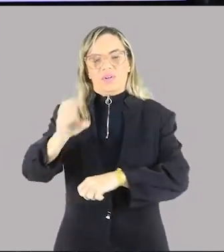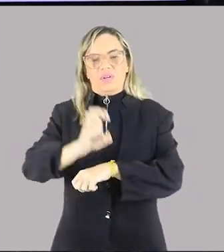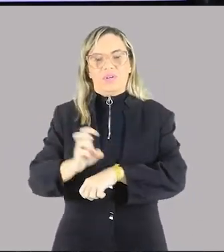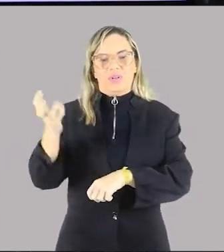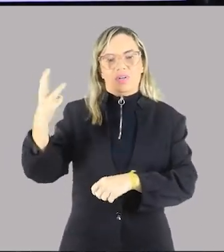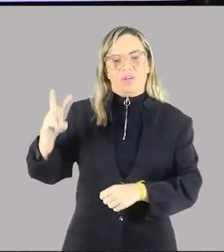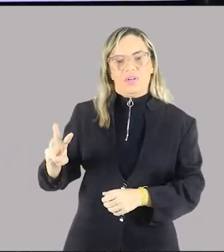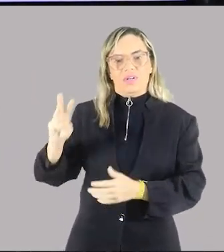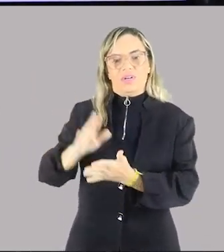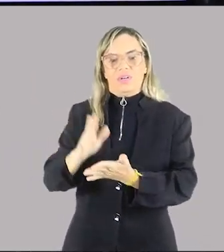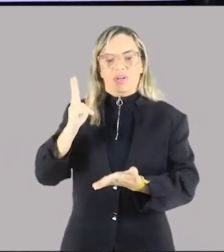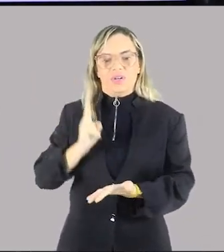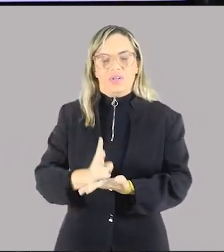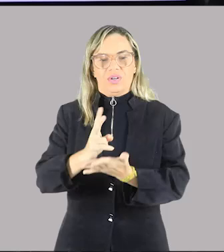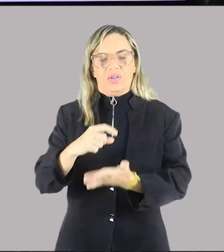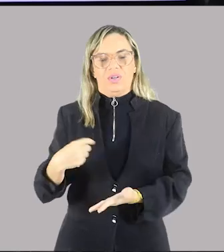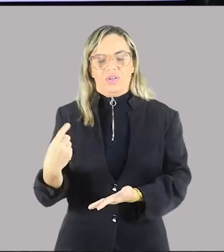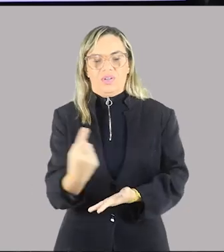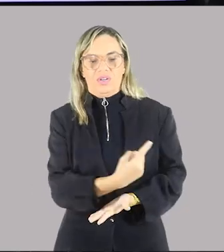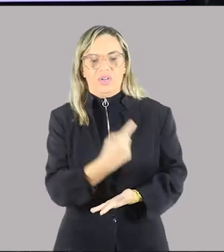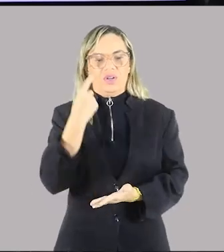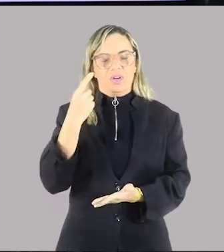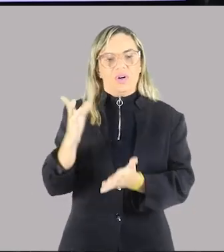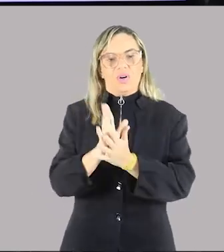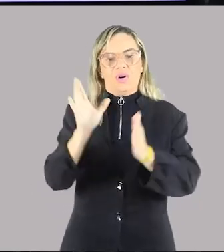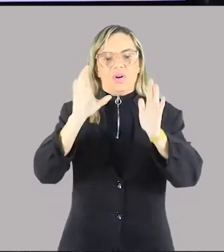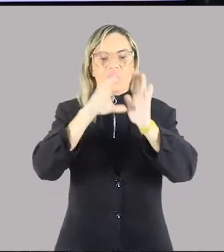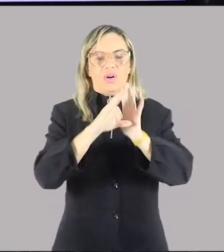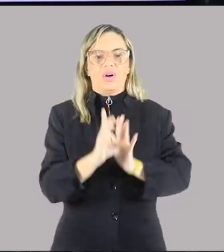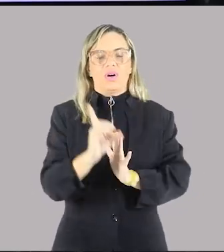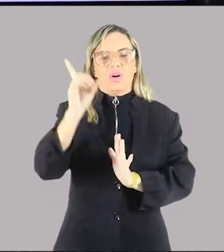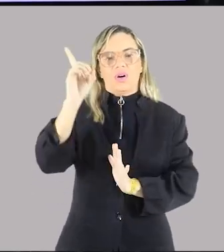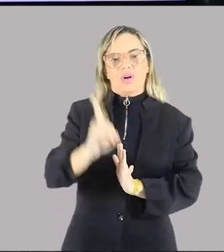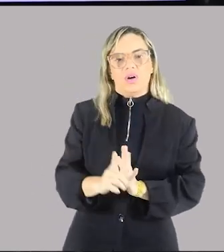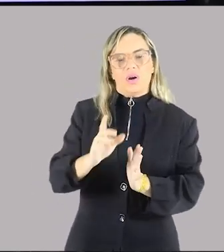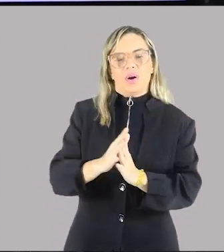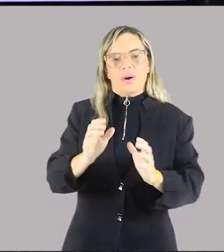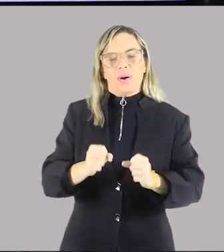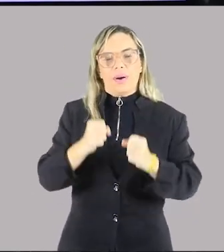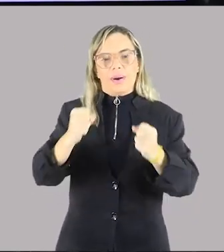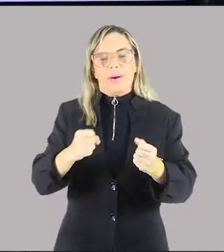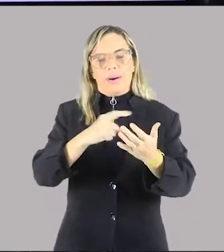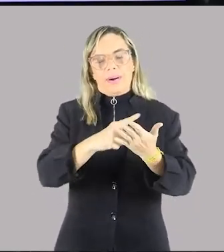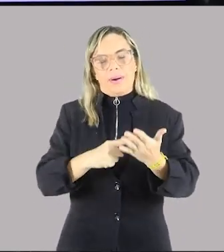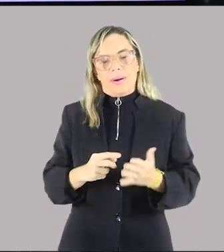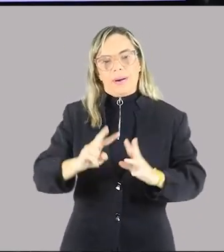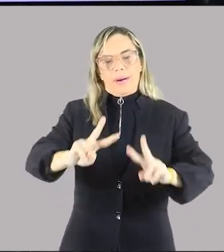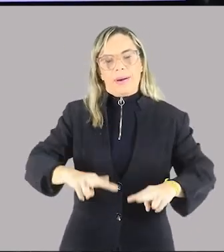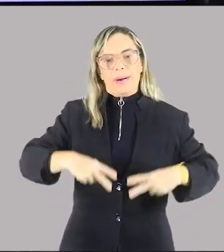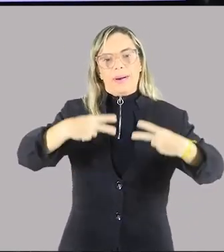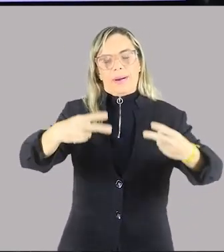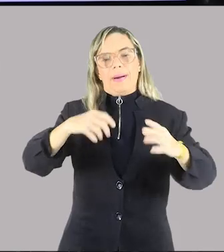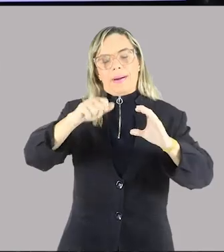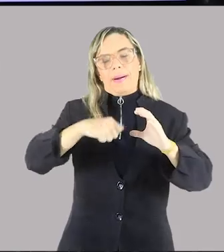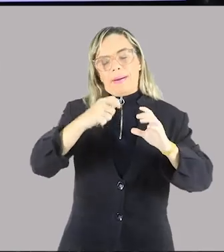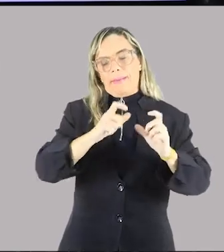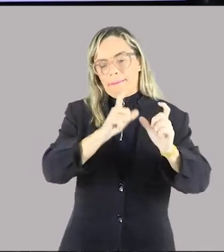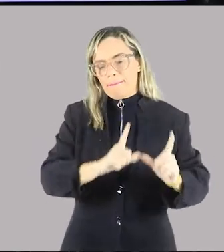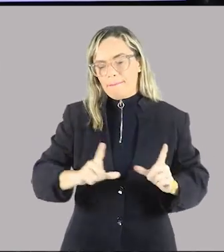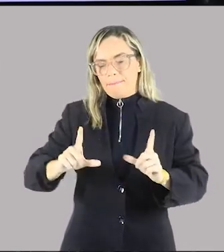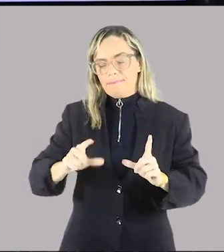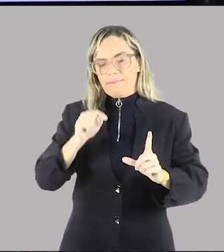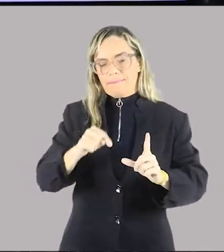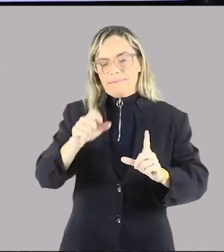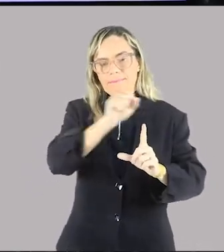Dando continuidade aqui à nossa aula de Noções do Direito, vocês podem ver a apostila no link abaixo deste vídeo e também